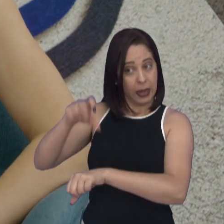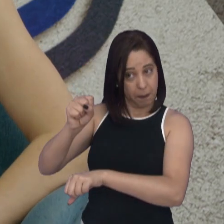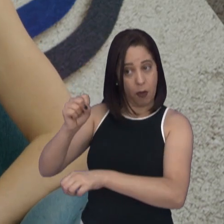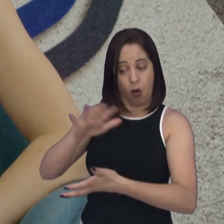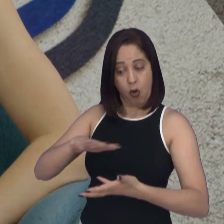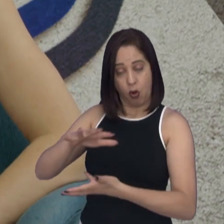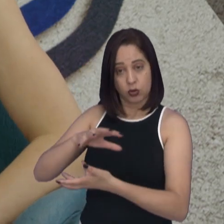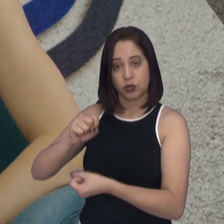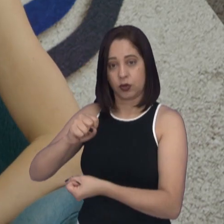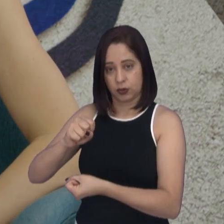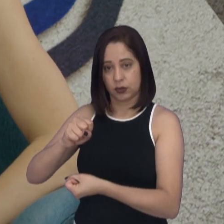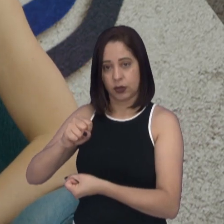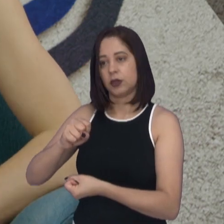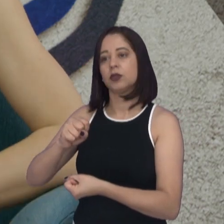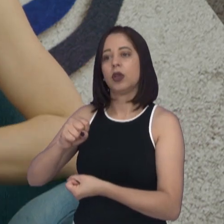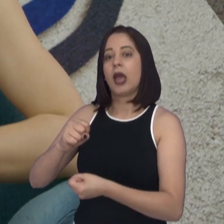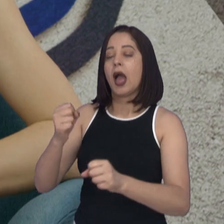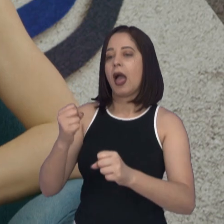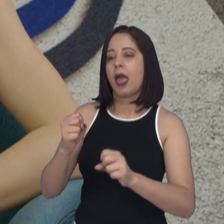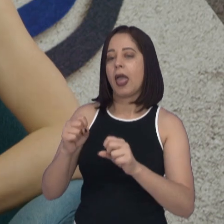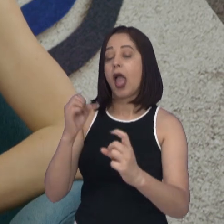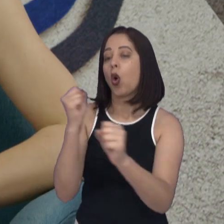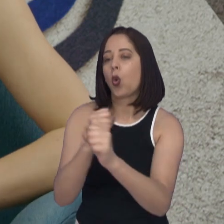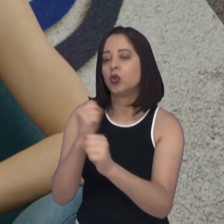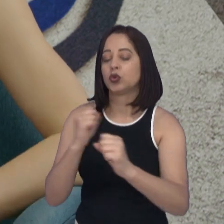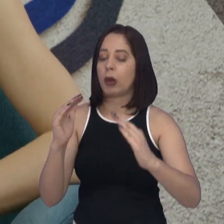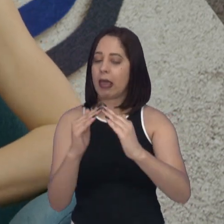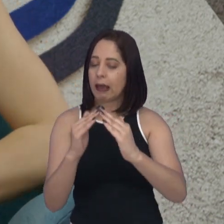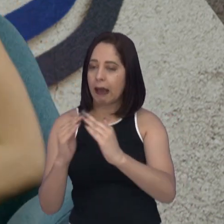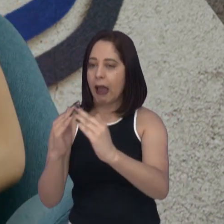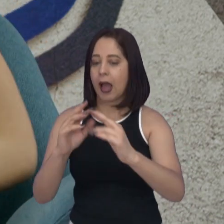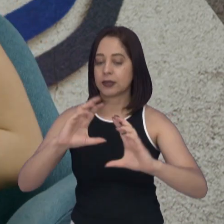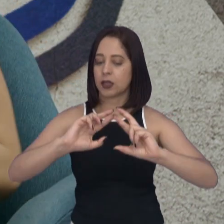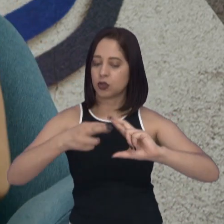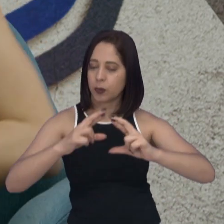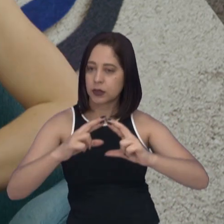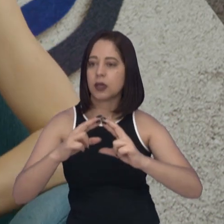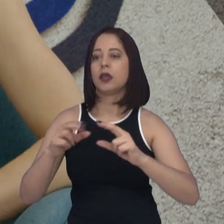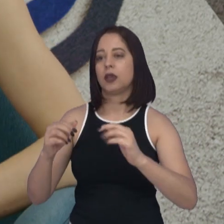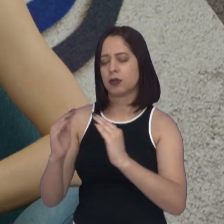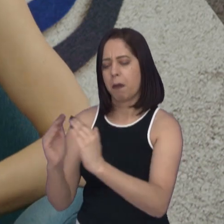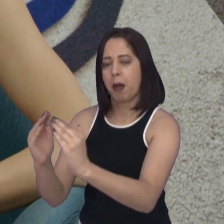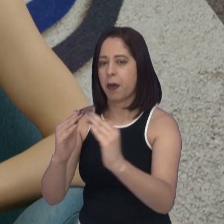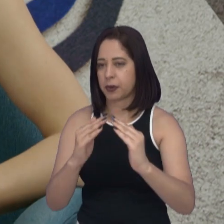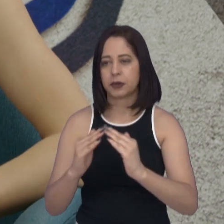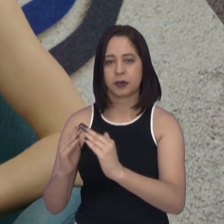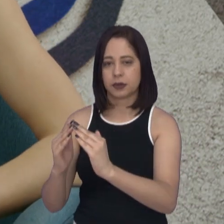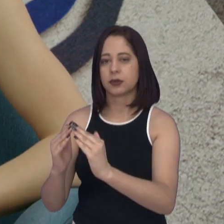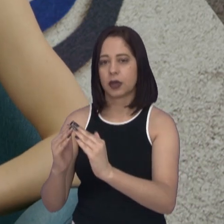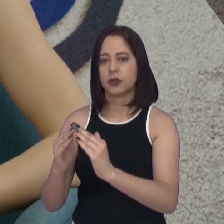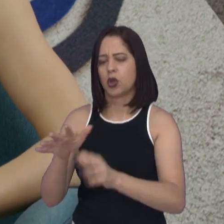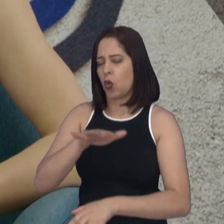assentamentos sustentáveis e ecovilas. Então, é uma formação que já abrange urbanismo, abrange gestão de uma